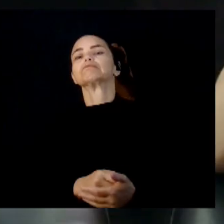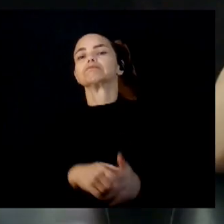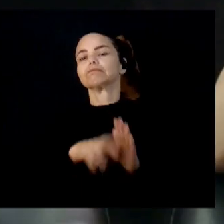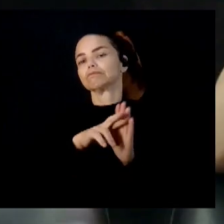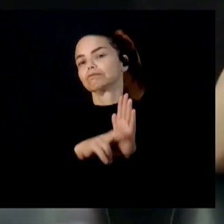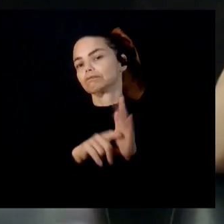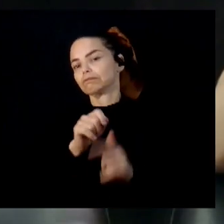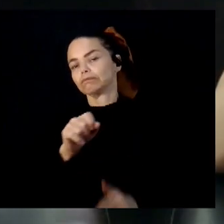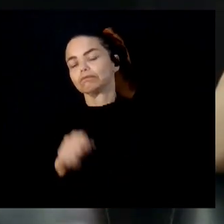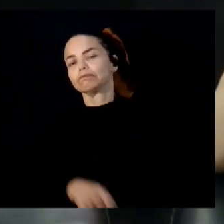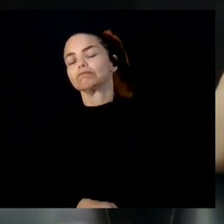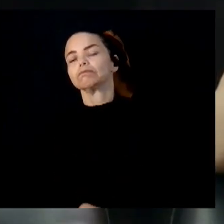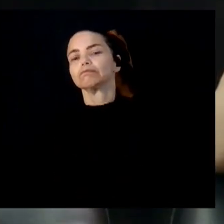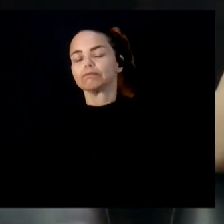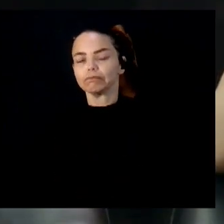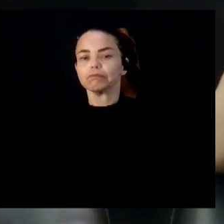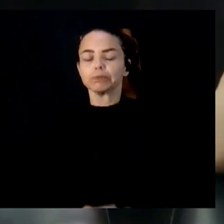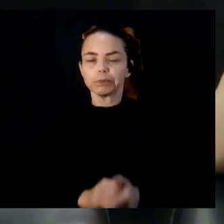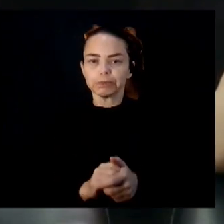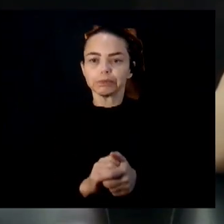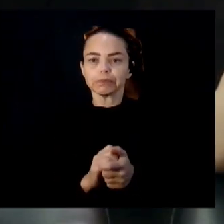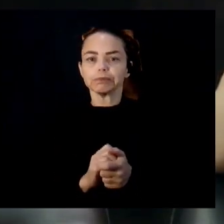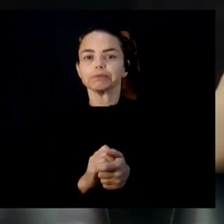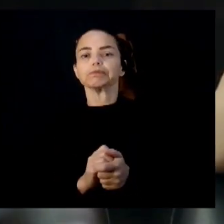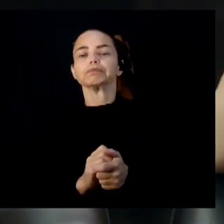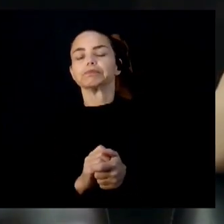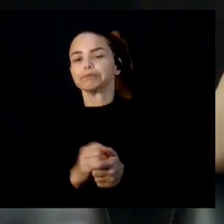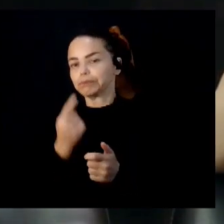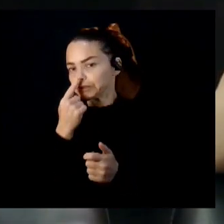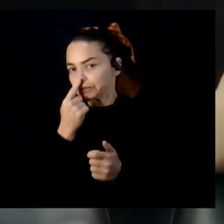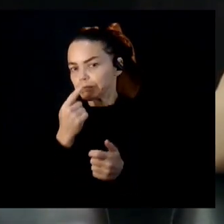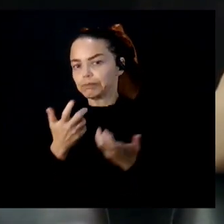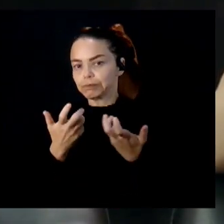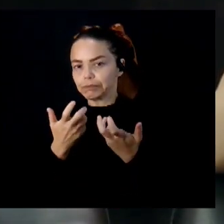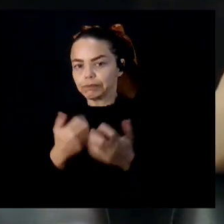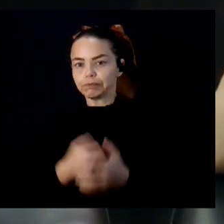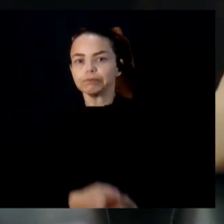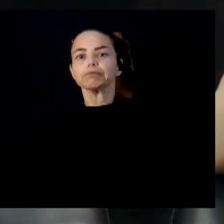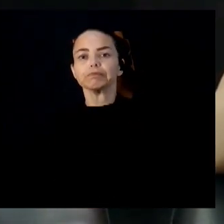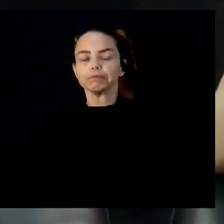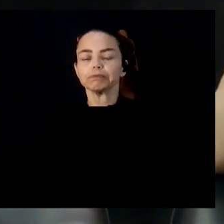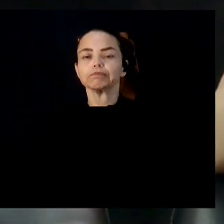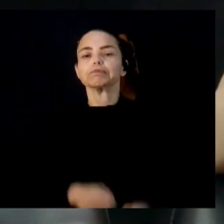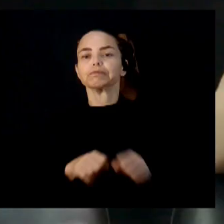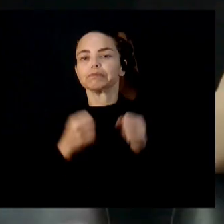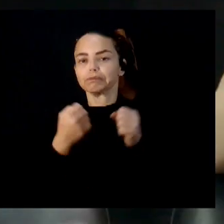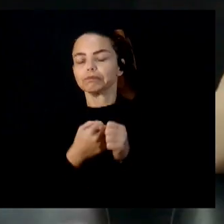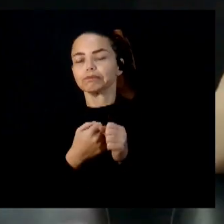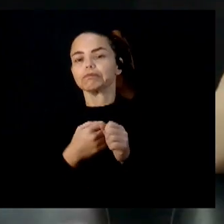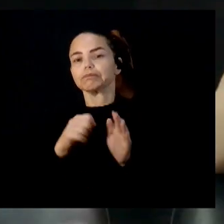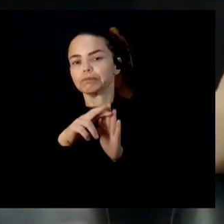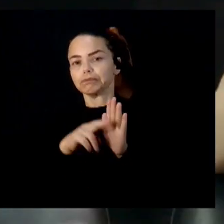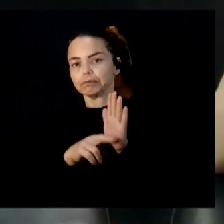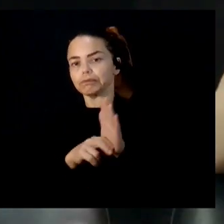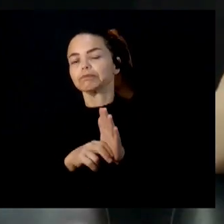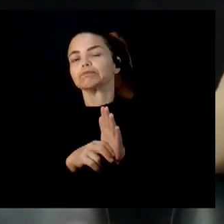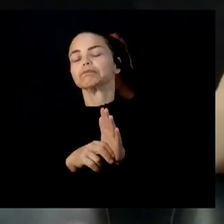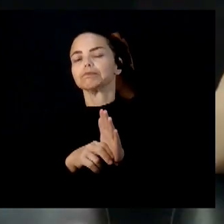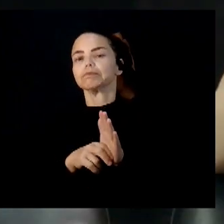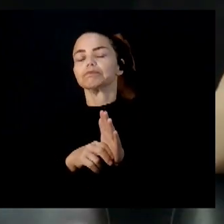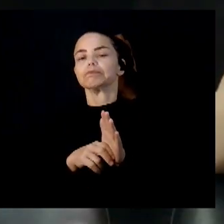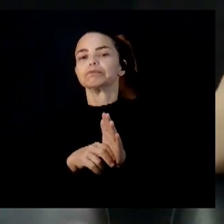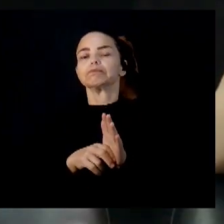né? Então a intimidade ela requer que a gente quebre tabus, e isso vai fazer com uma